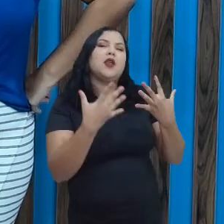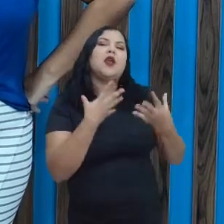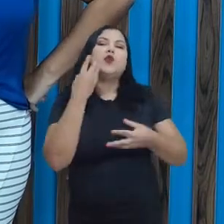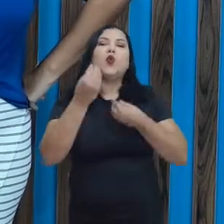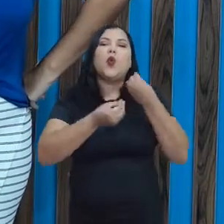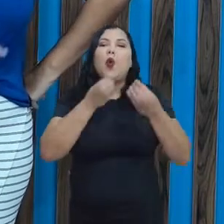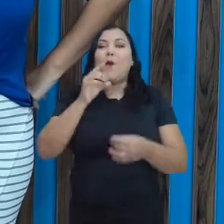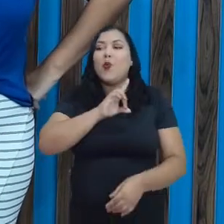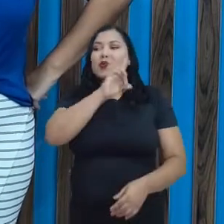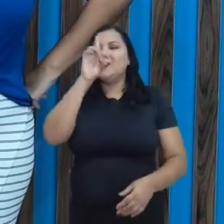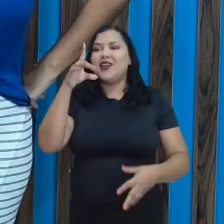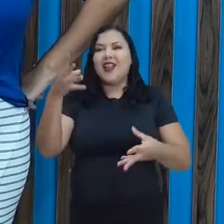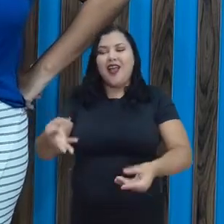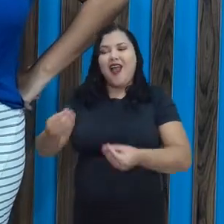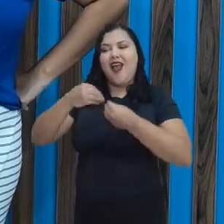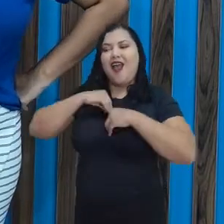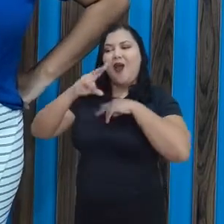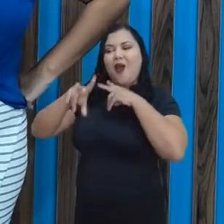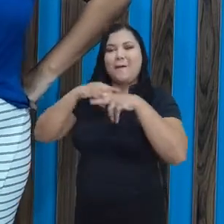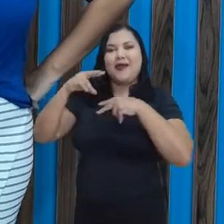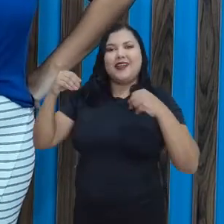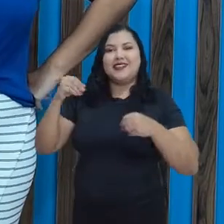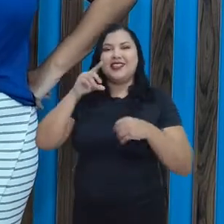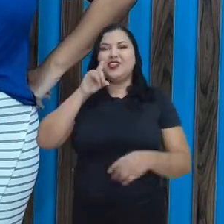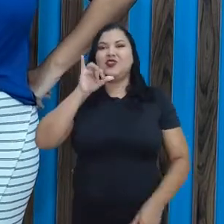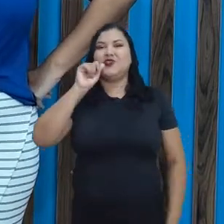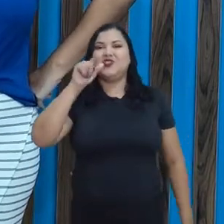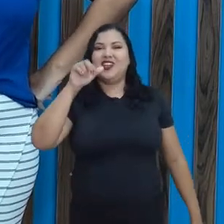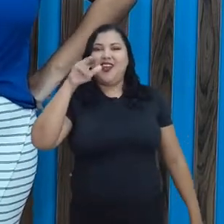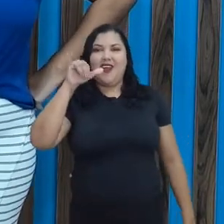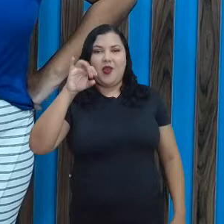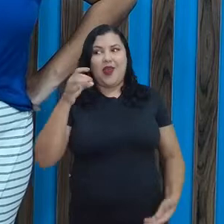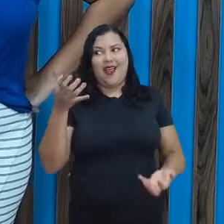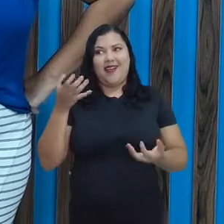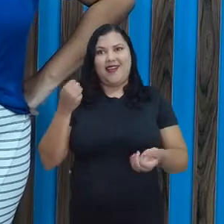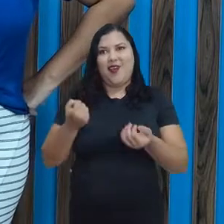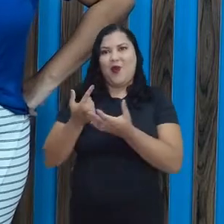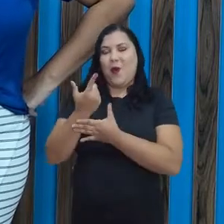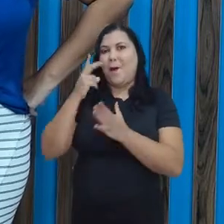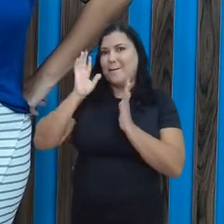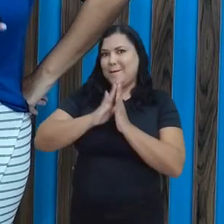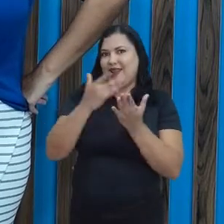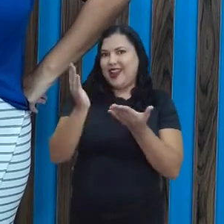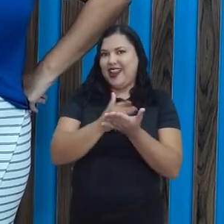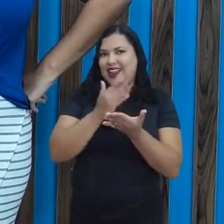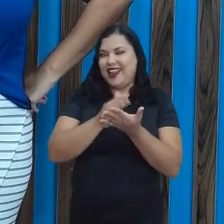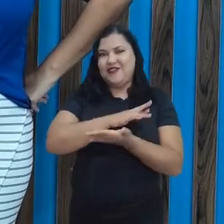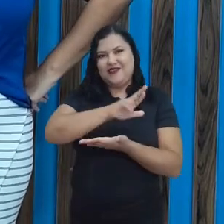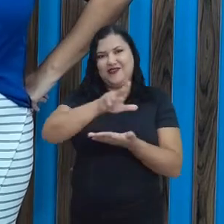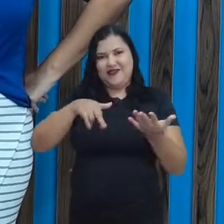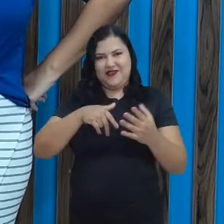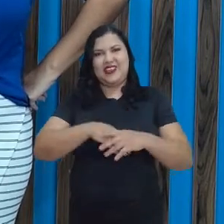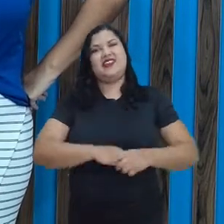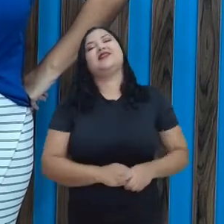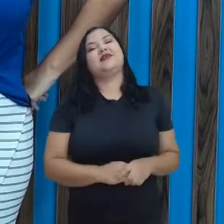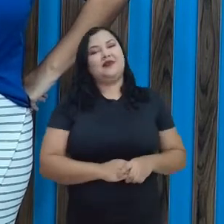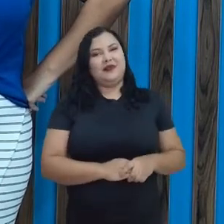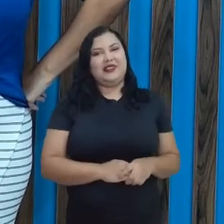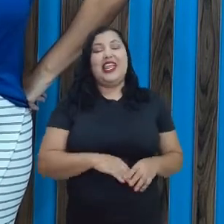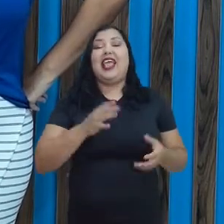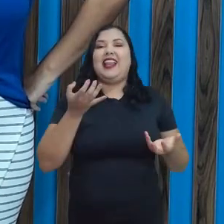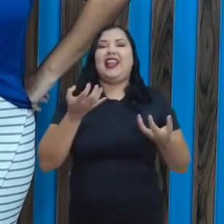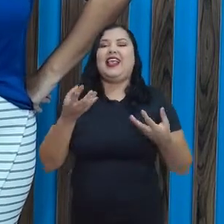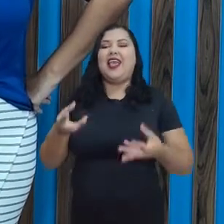que ela ganhou o diário. E percebam que ela quer comprar muitos livros. Ou seja, eu já me identifiquei com Anne Frank aí. Ela quer ganhar o